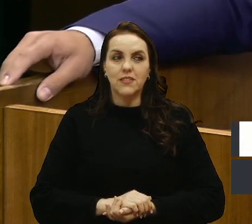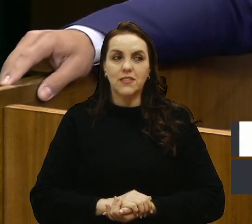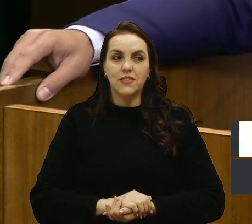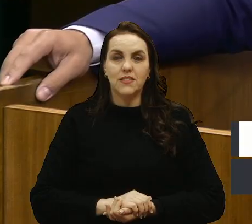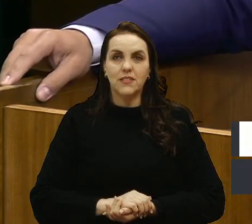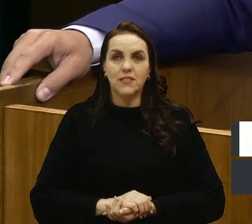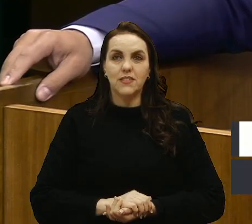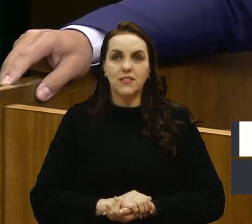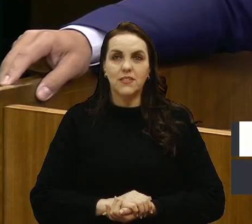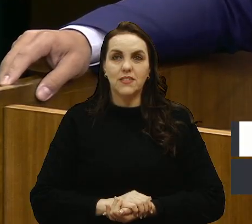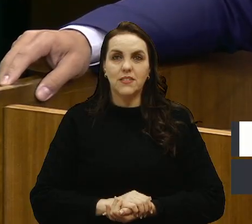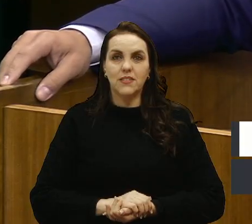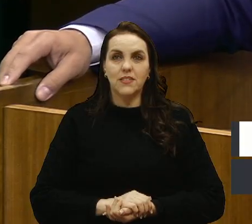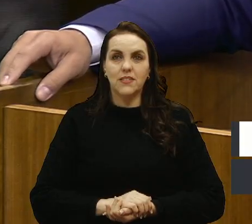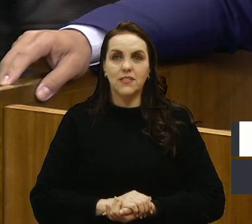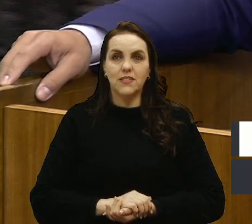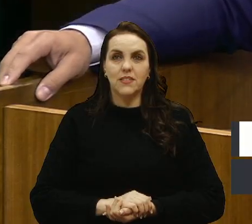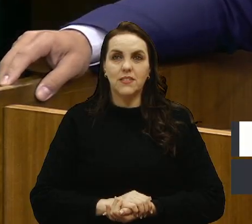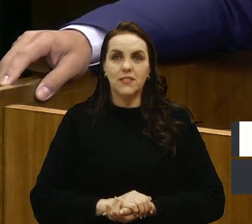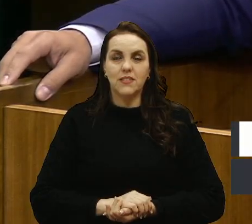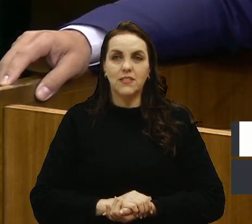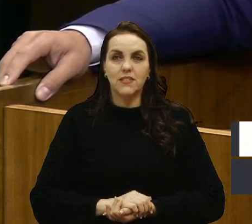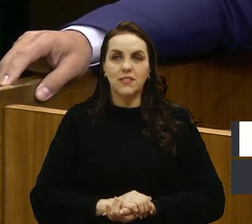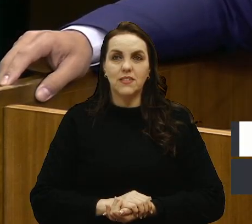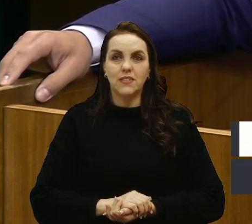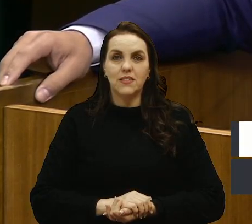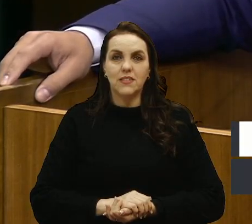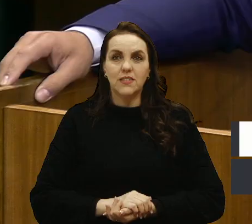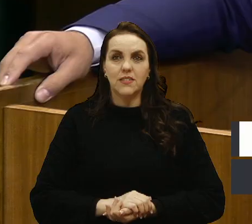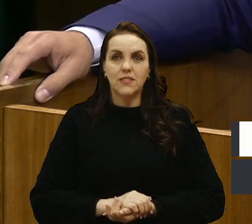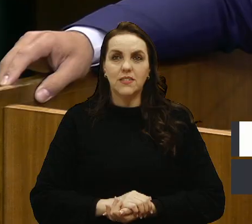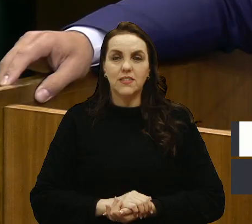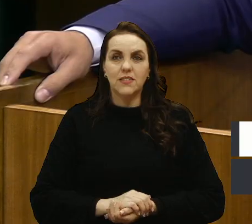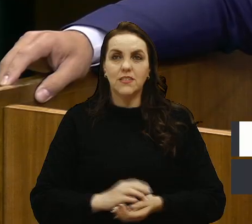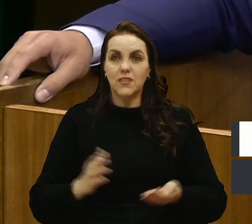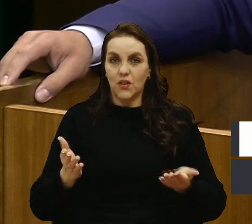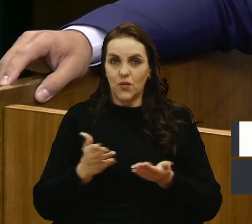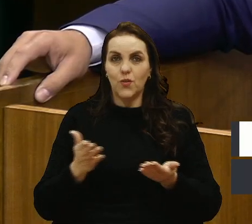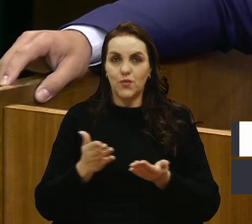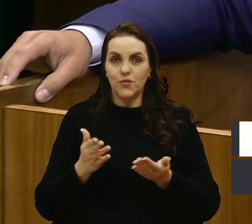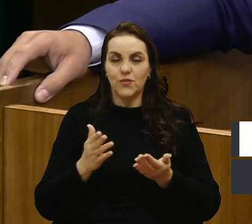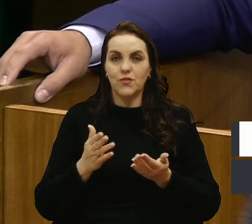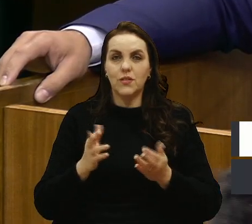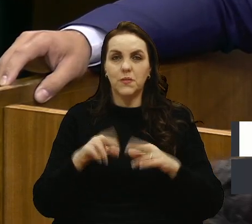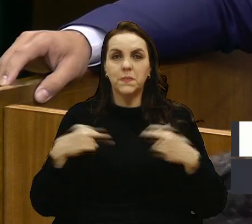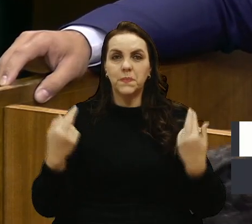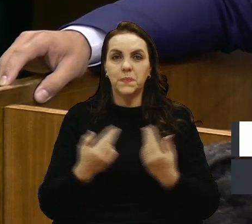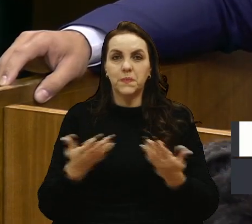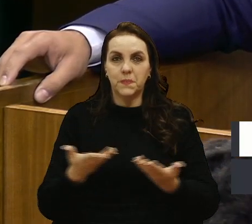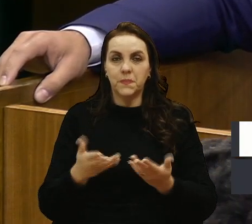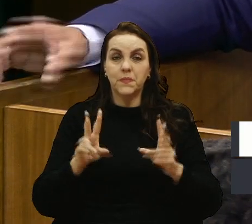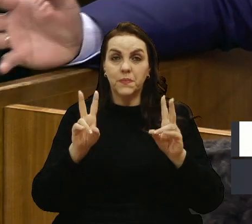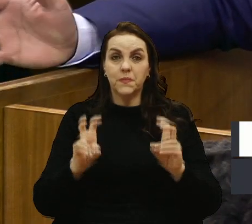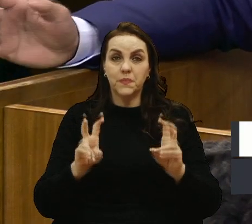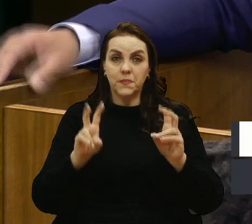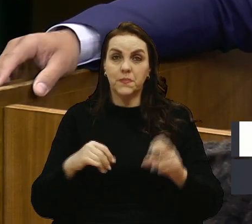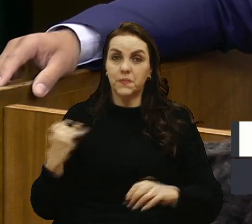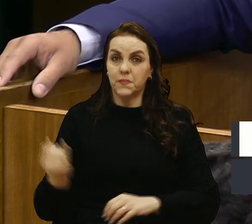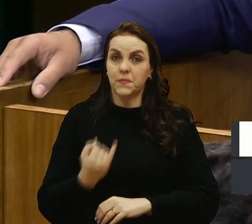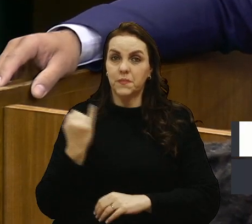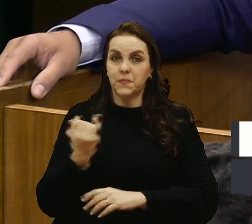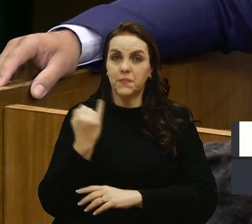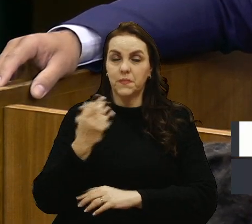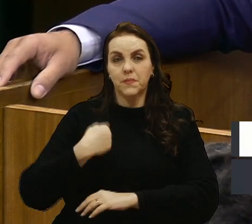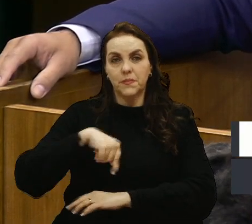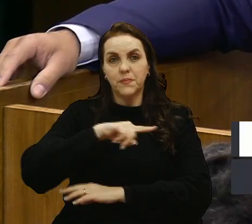bem. Pessoal, hoje, no meu grande expediente, quero falar de um assunto bem importante que a gente vem trabalhando